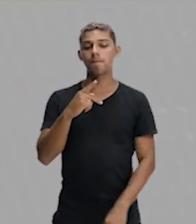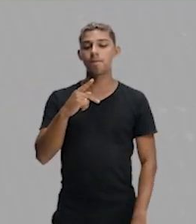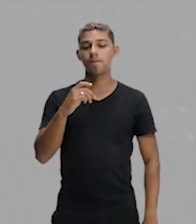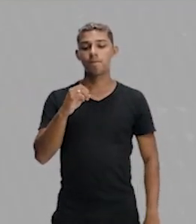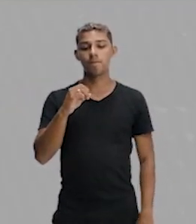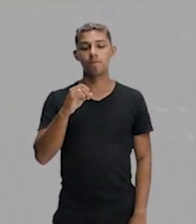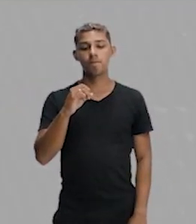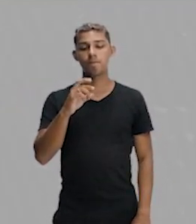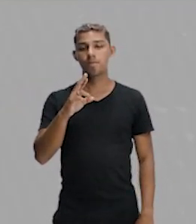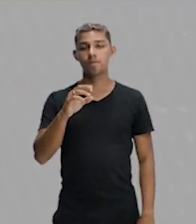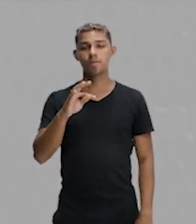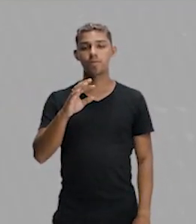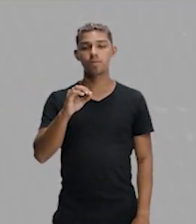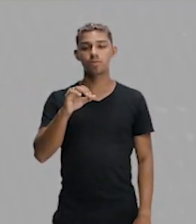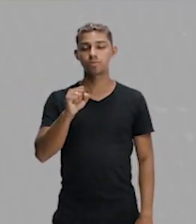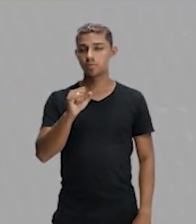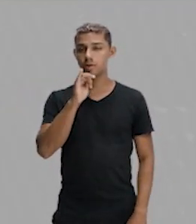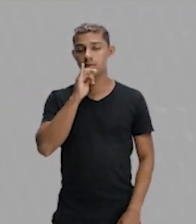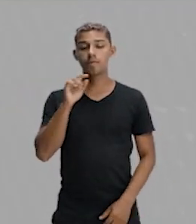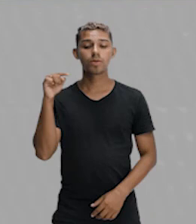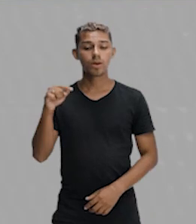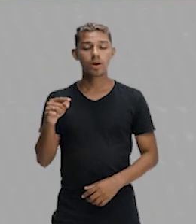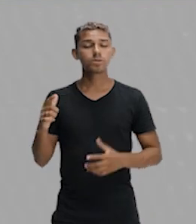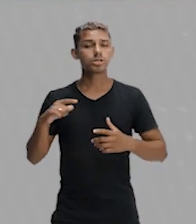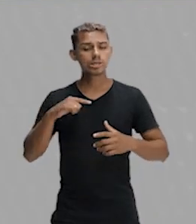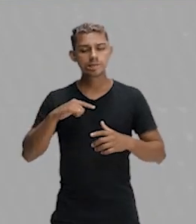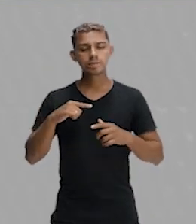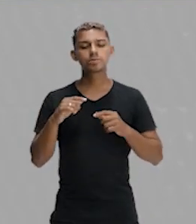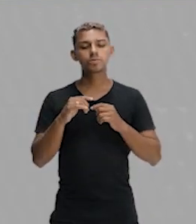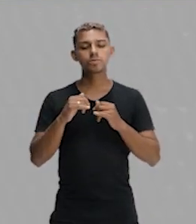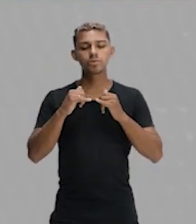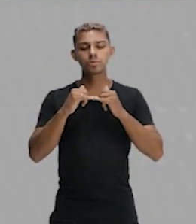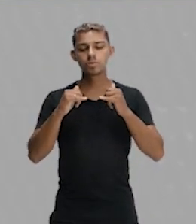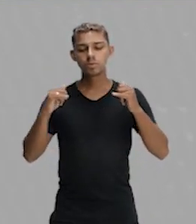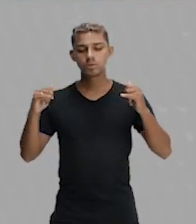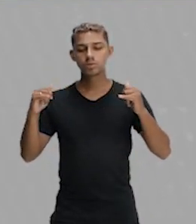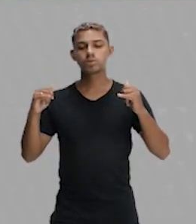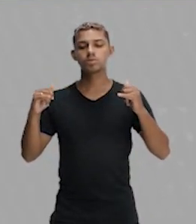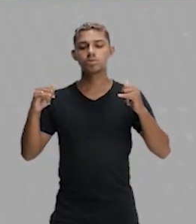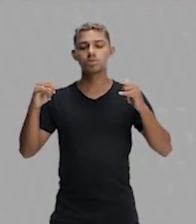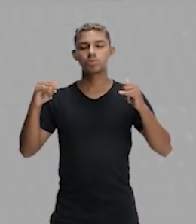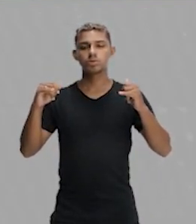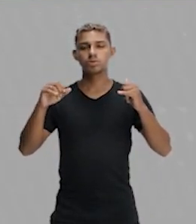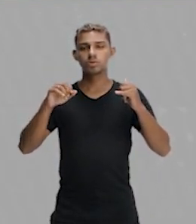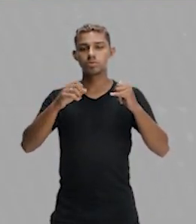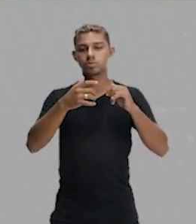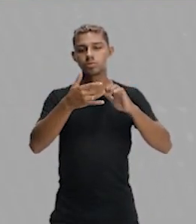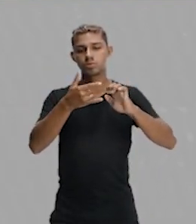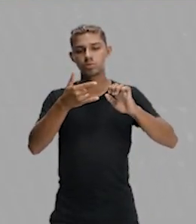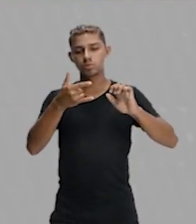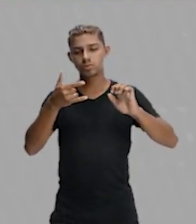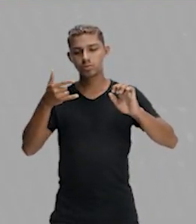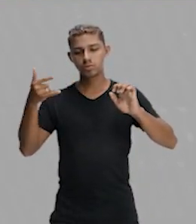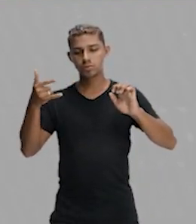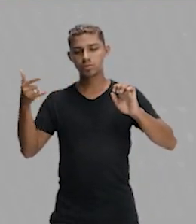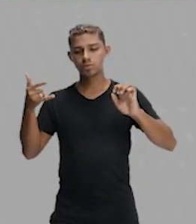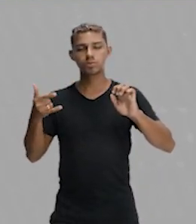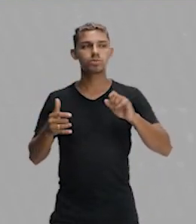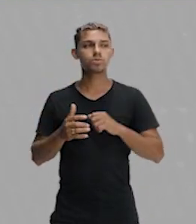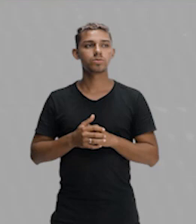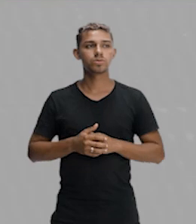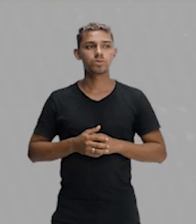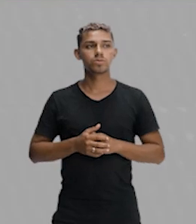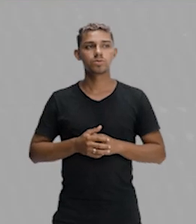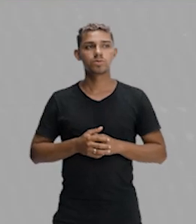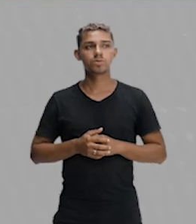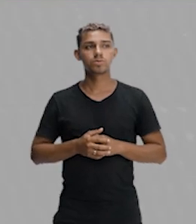dessa distribuição, nós vamos ter as linhas do campo, essas linhas do campo saindo, né, se afastando desse condutor. Então, nós vamos ter o